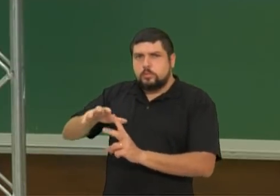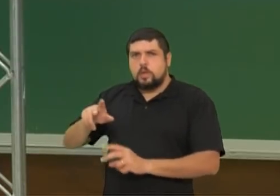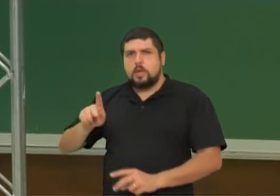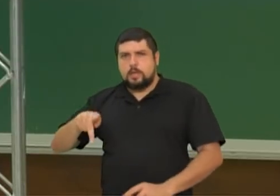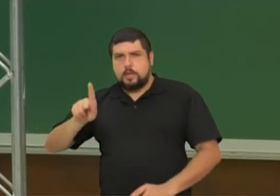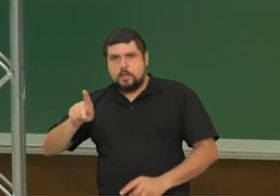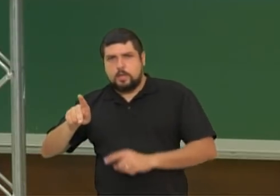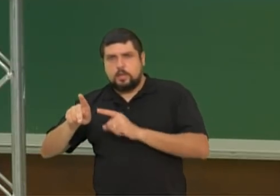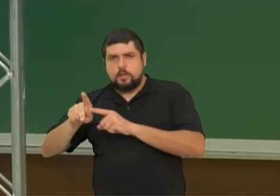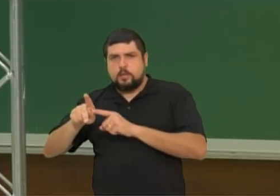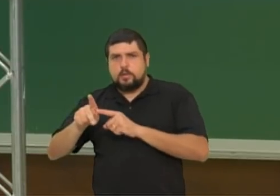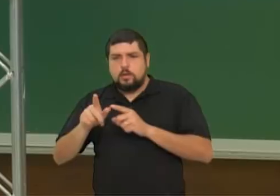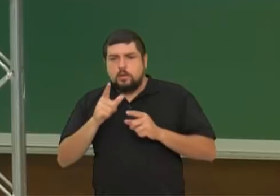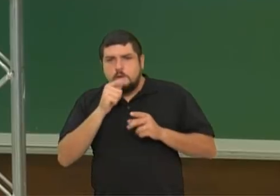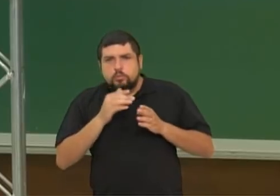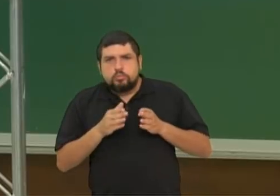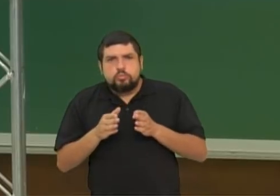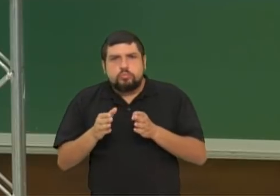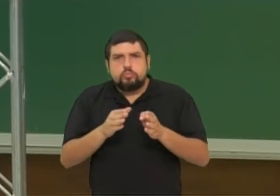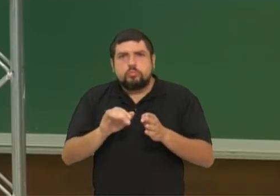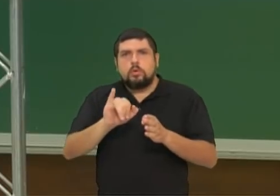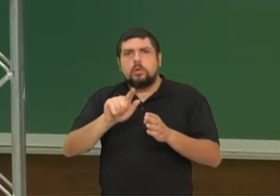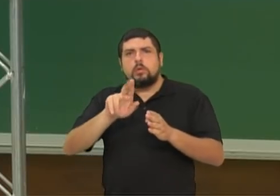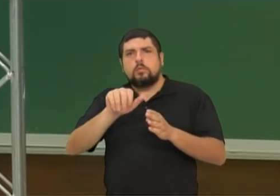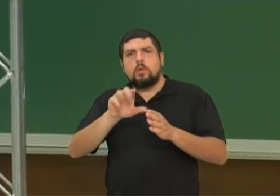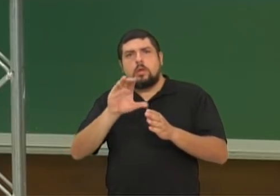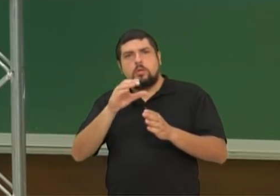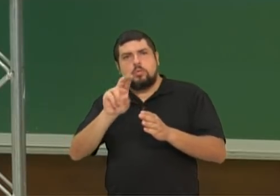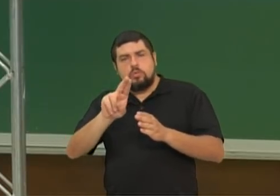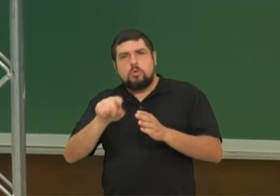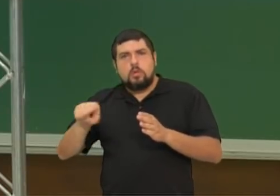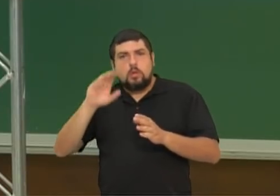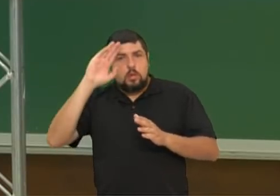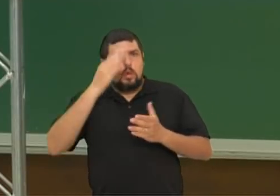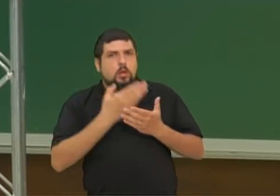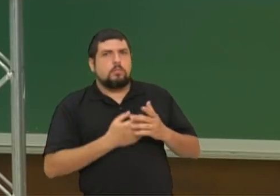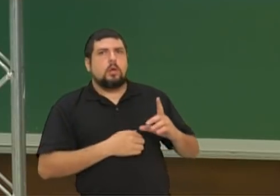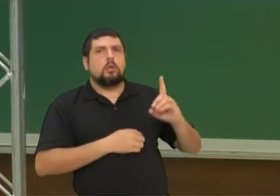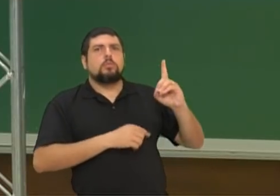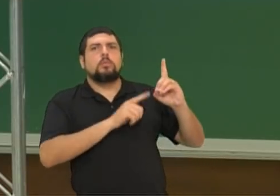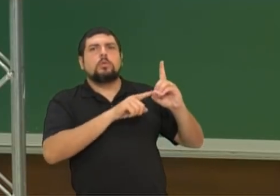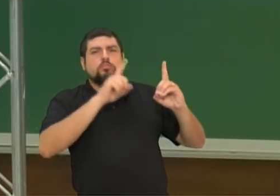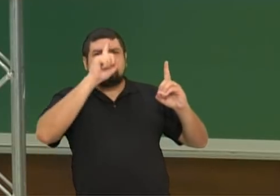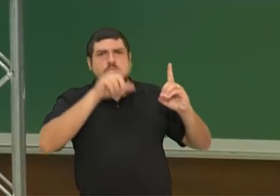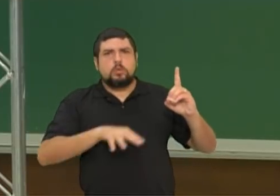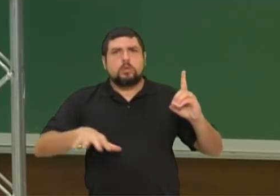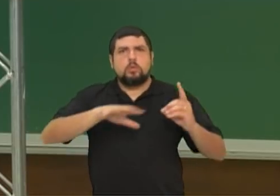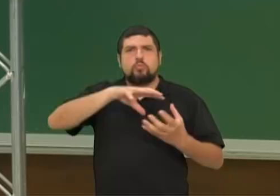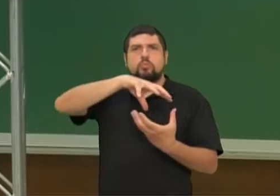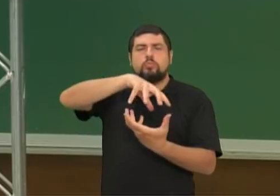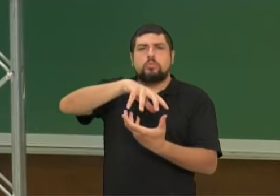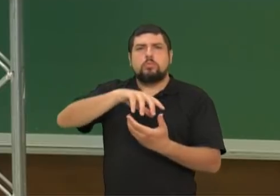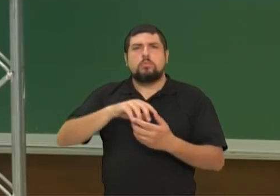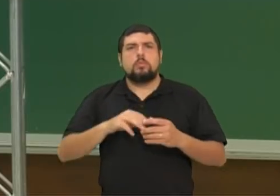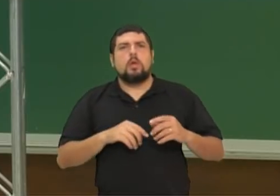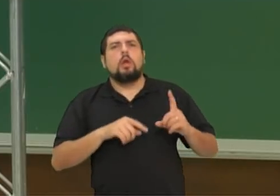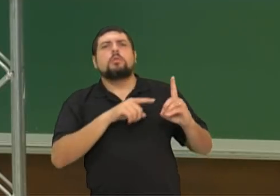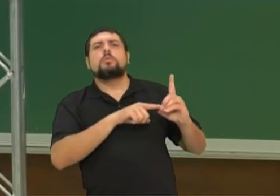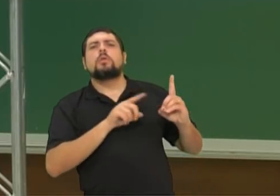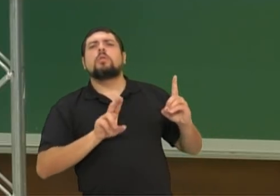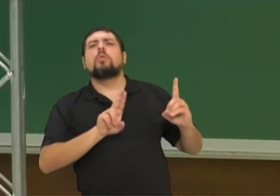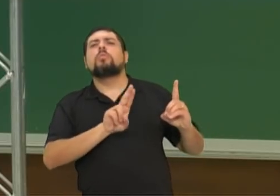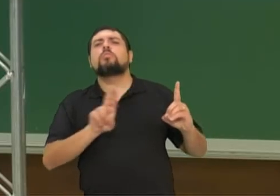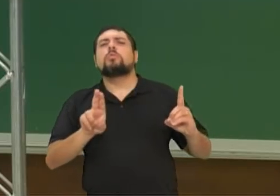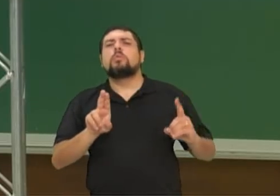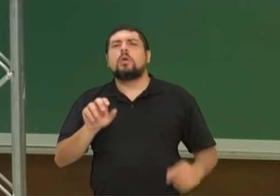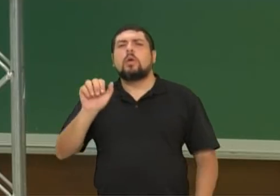que habitavam as margens do Rio Iguaçu, era governado por um deus chamado de A. Tupã, B. Boi,